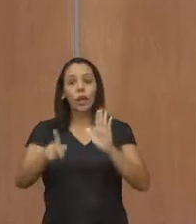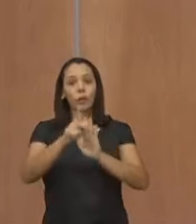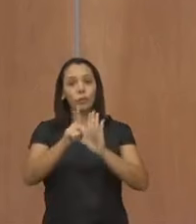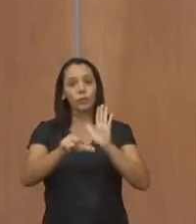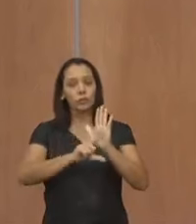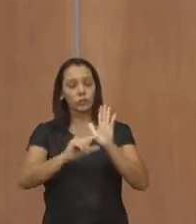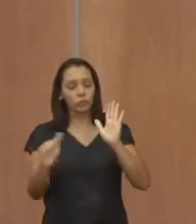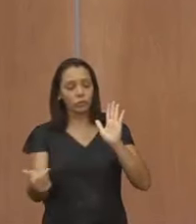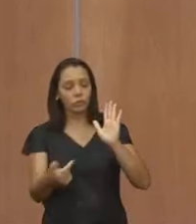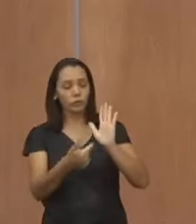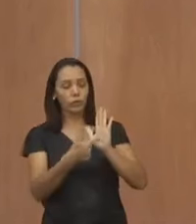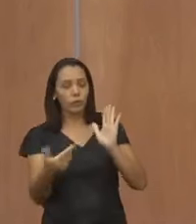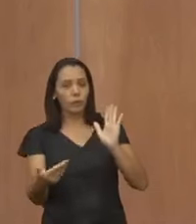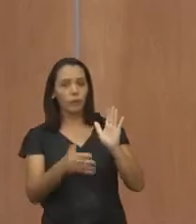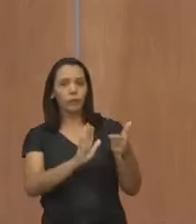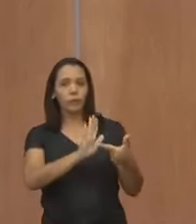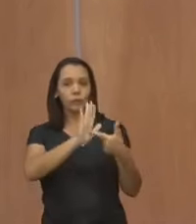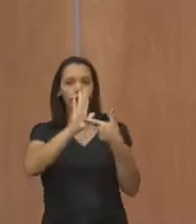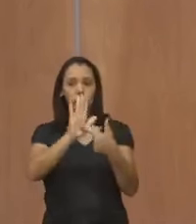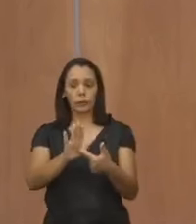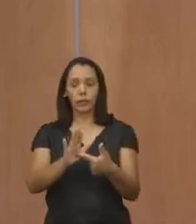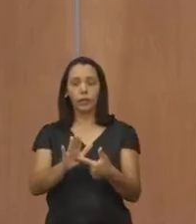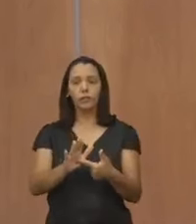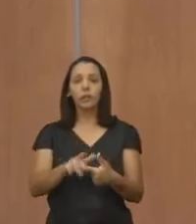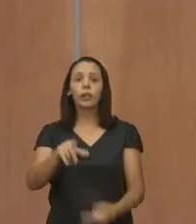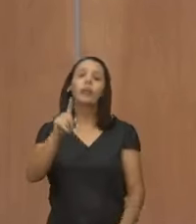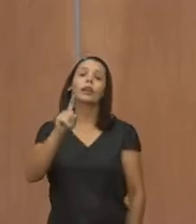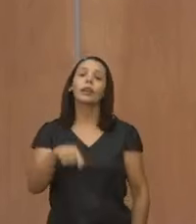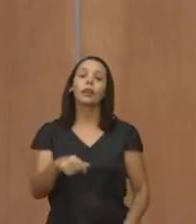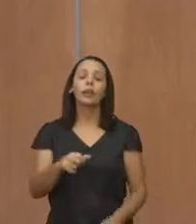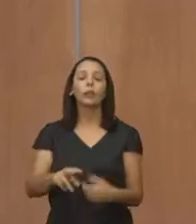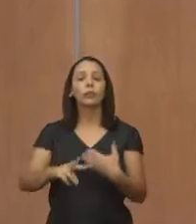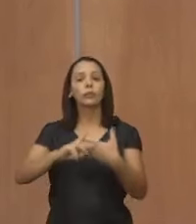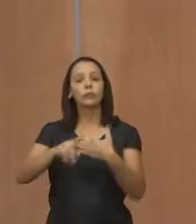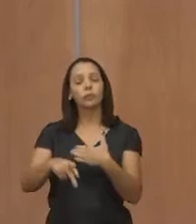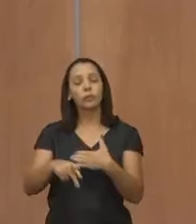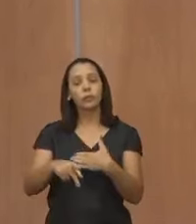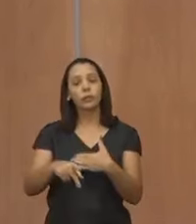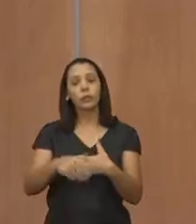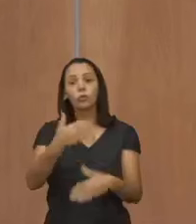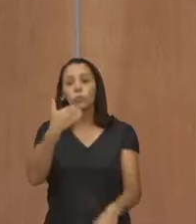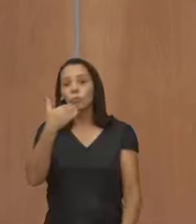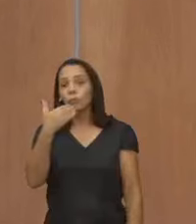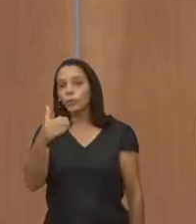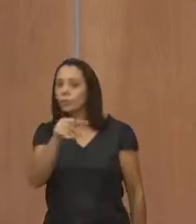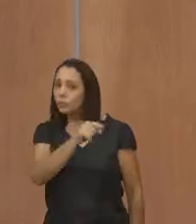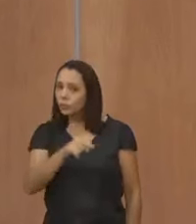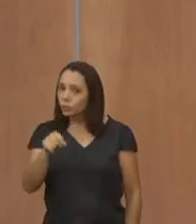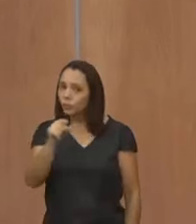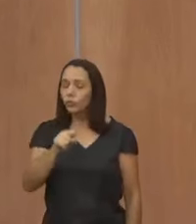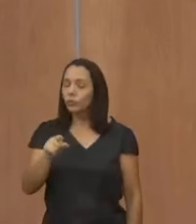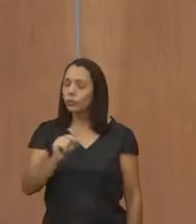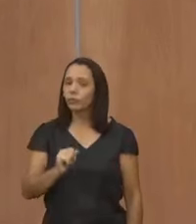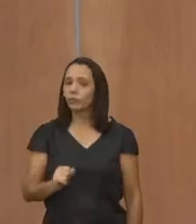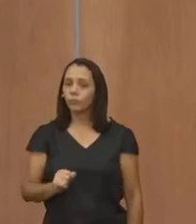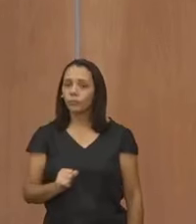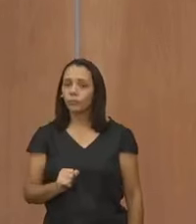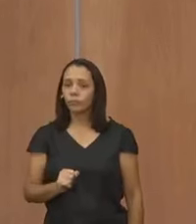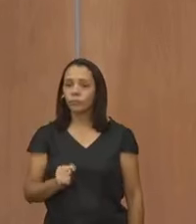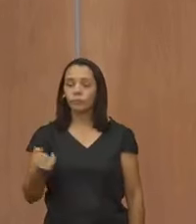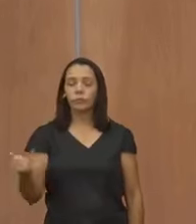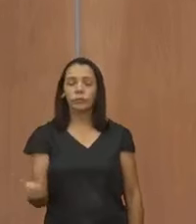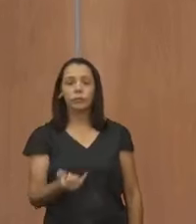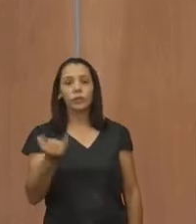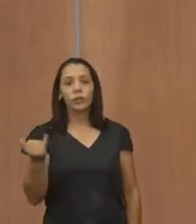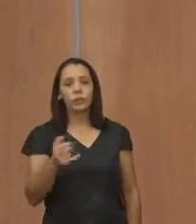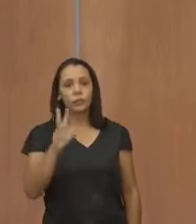aqui, hoje, que nós iremos apresentar aqui, ele é fruto de uma reivindicação de vocês. Então isso é importante